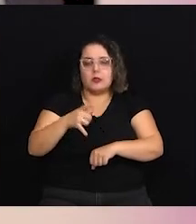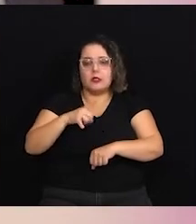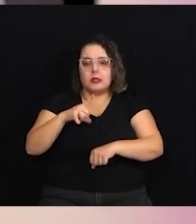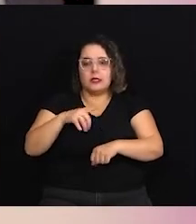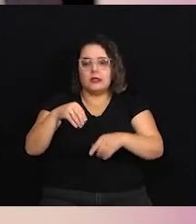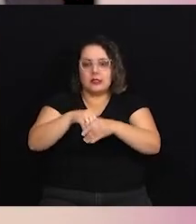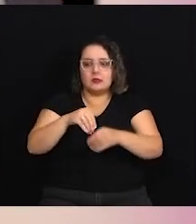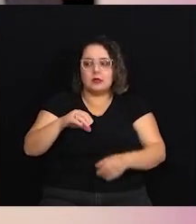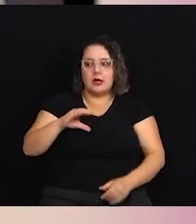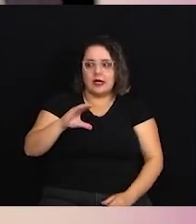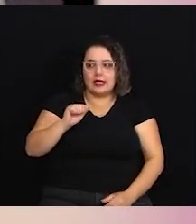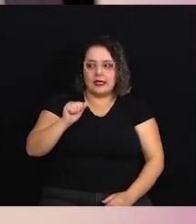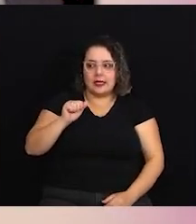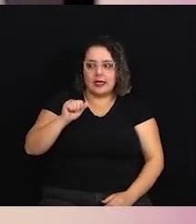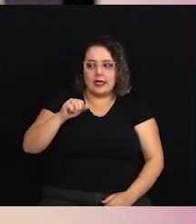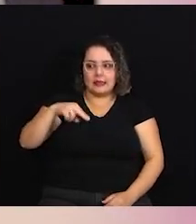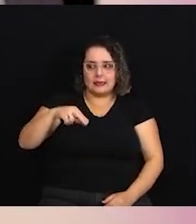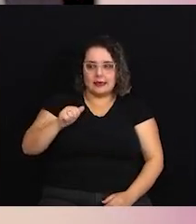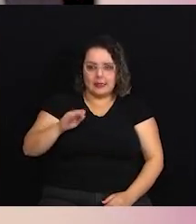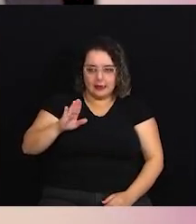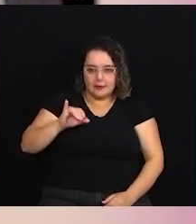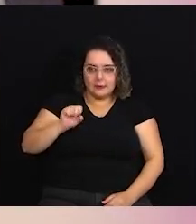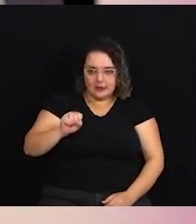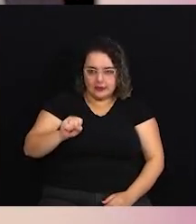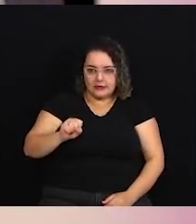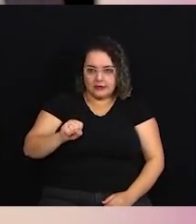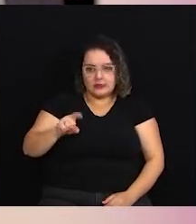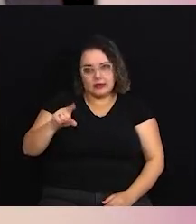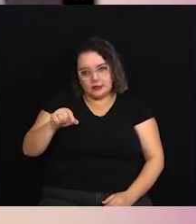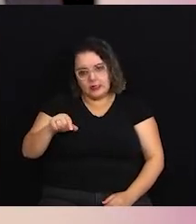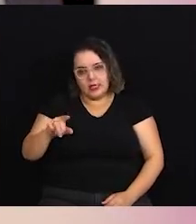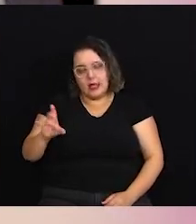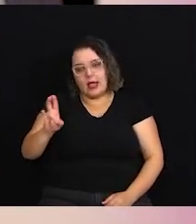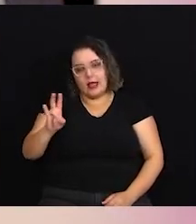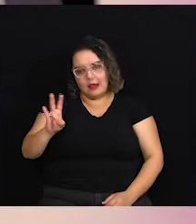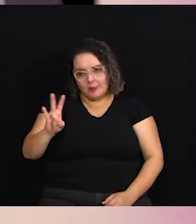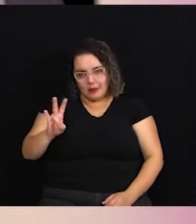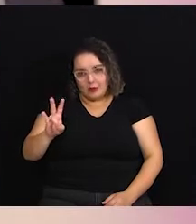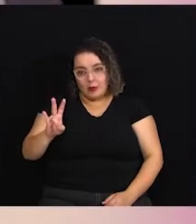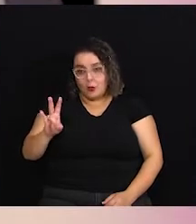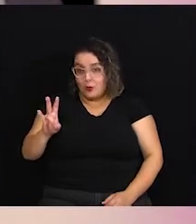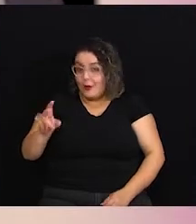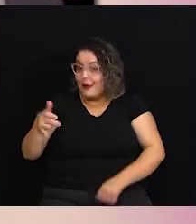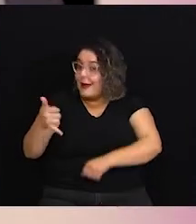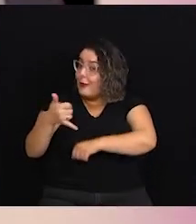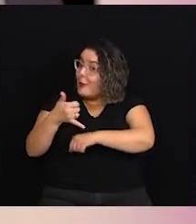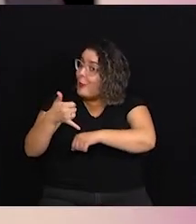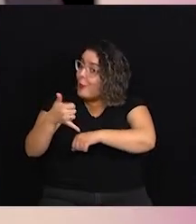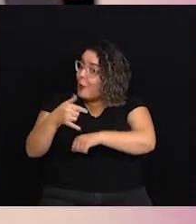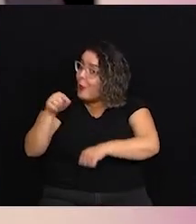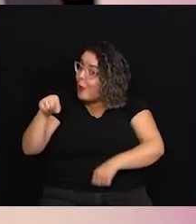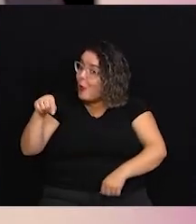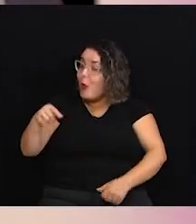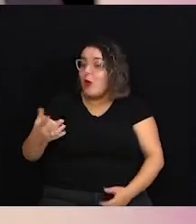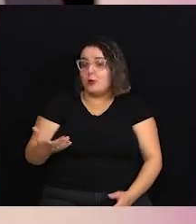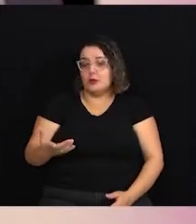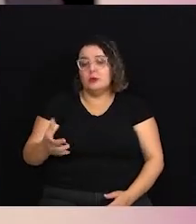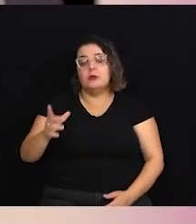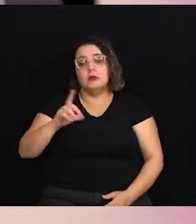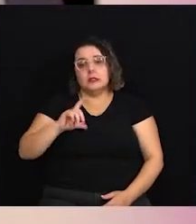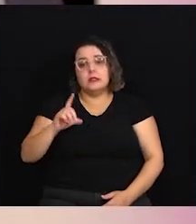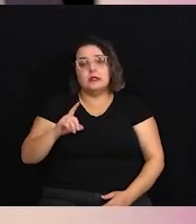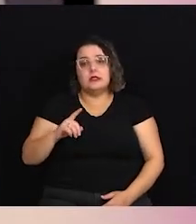cannabis Popular maconha né mas assim saibam de que a existe o hoje